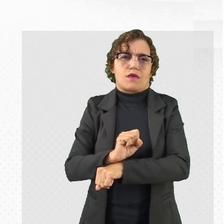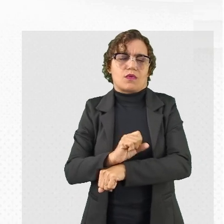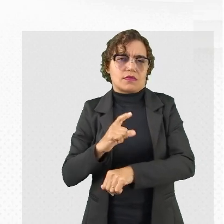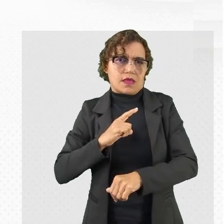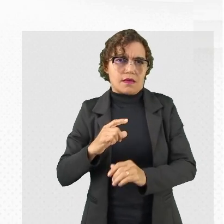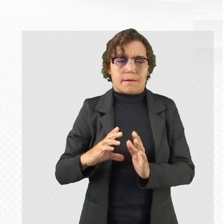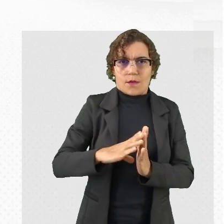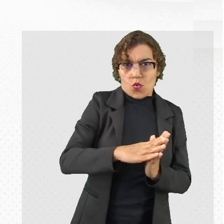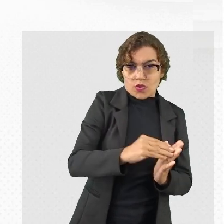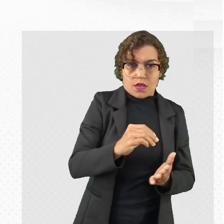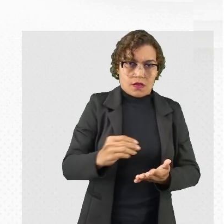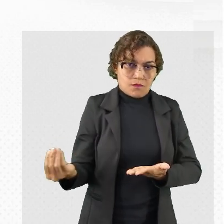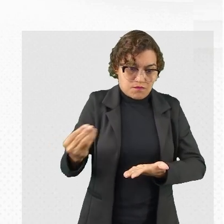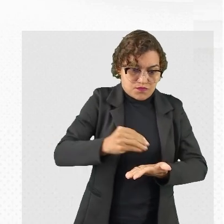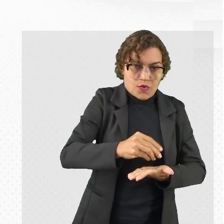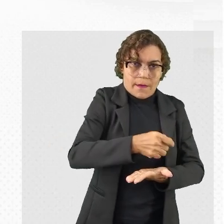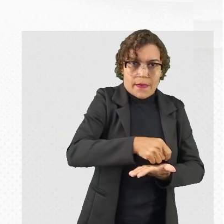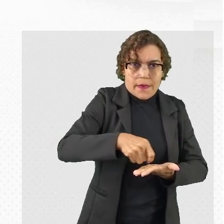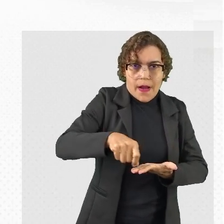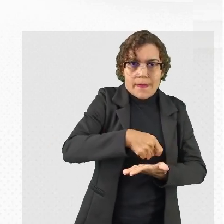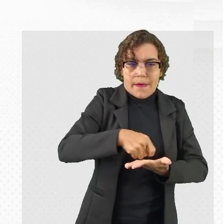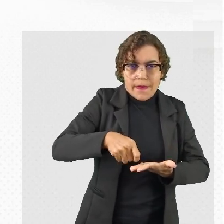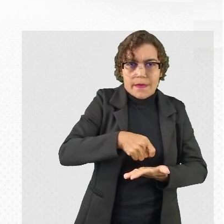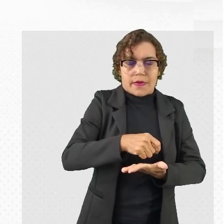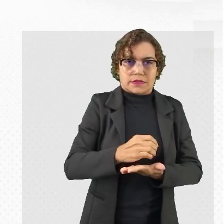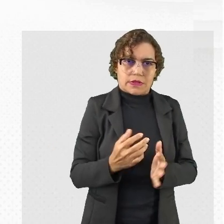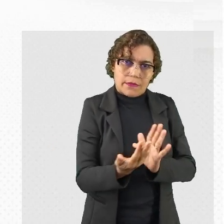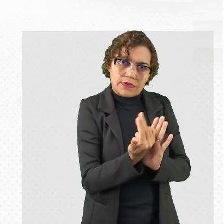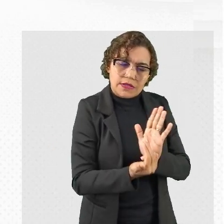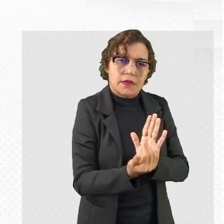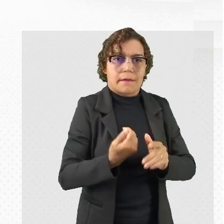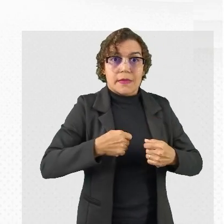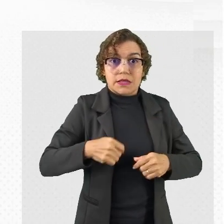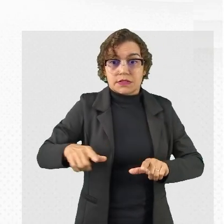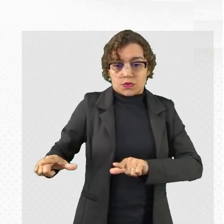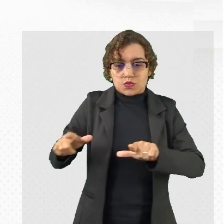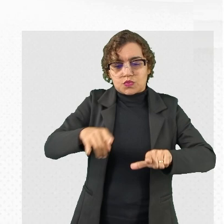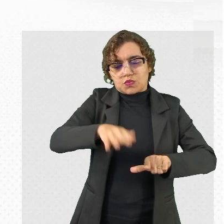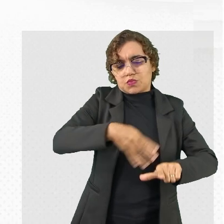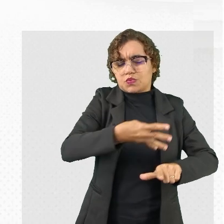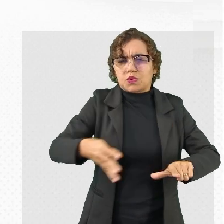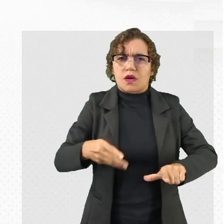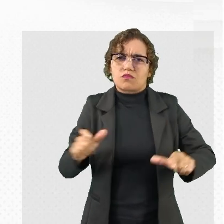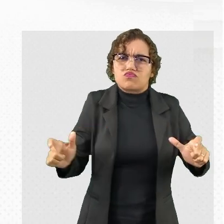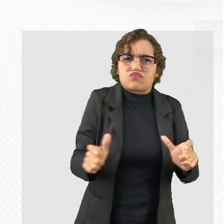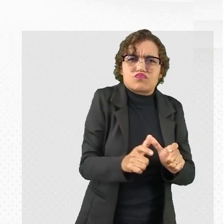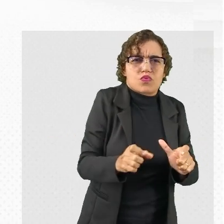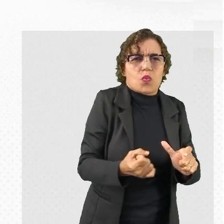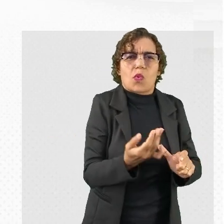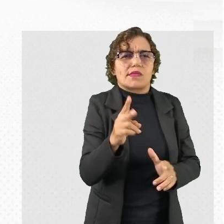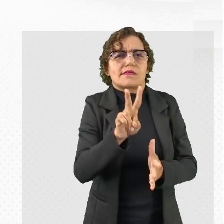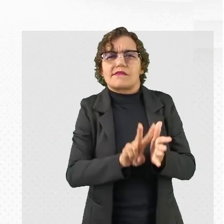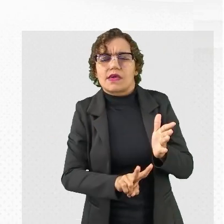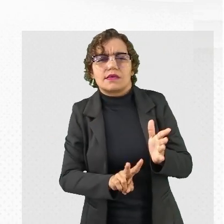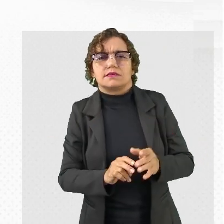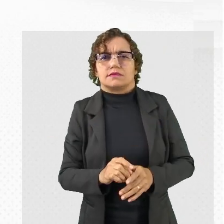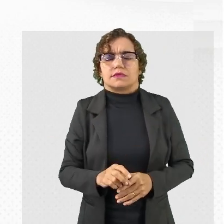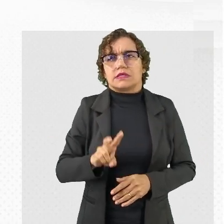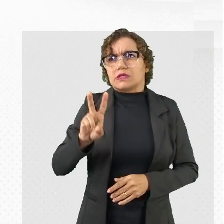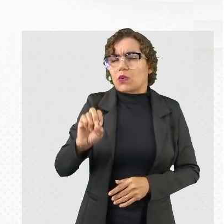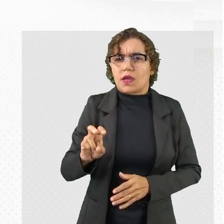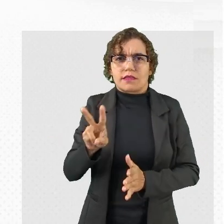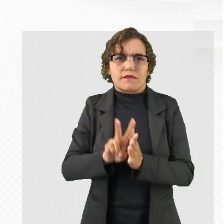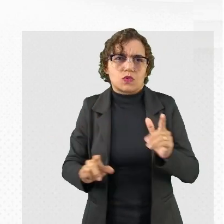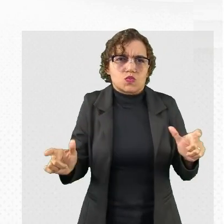uma redução daquilo que é real, você precisa de uma escala. Tu reduziu quantas vezes? Eu reduzi 50 vezes, então a escala de 1 para